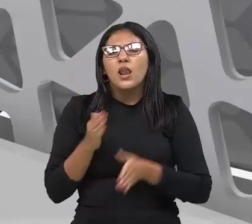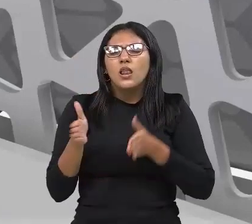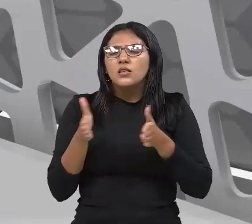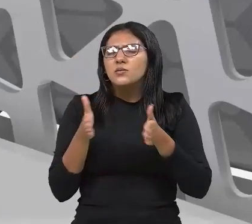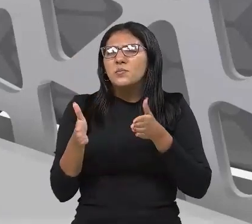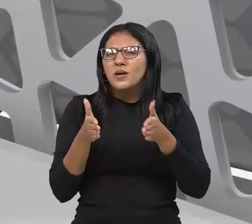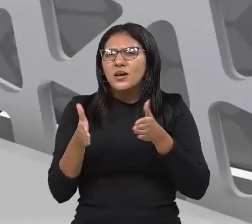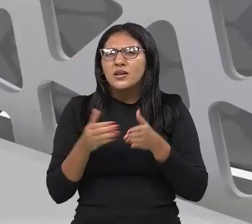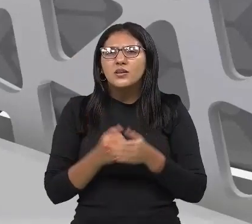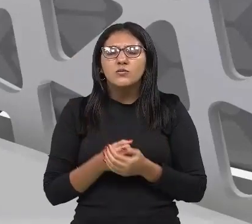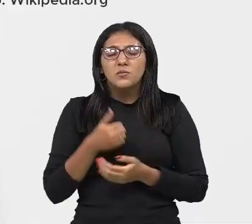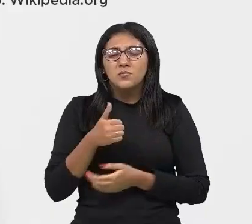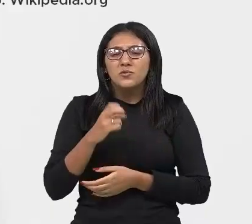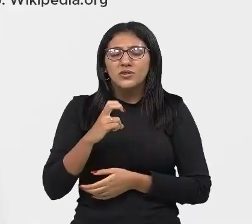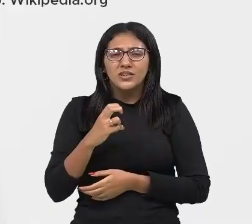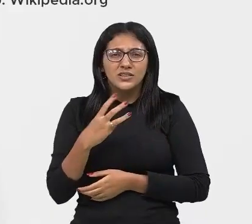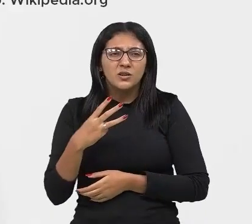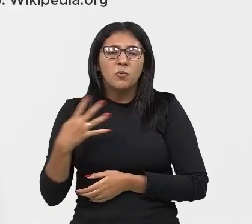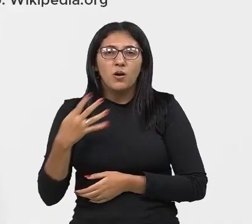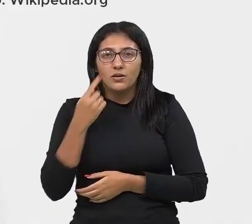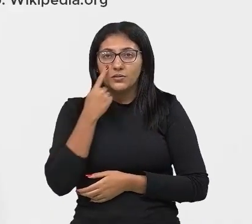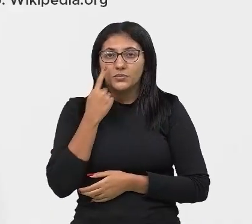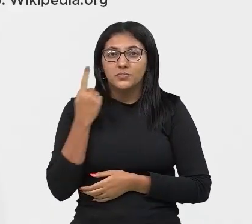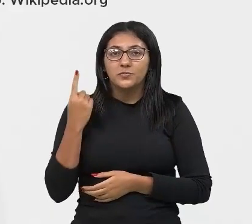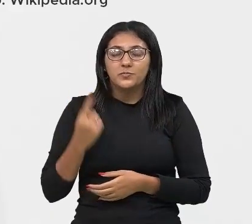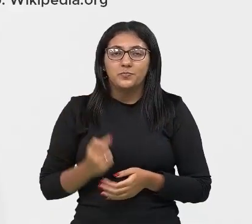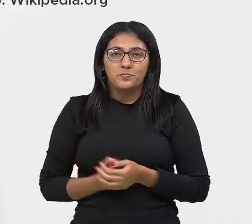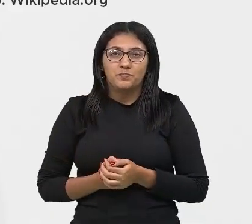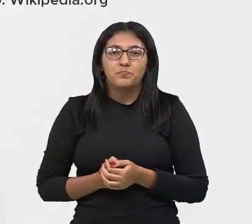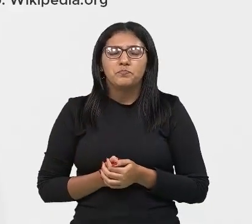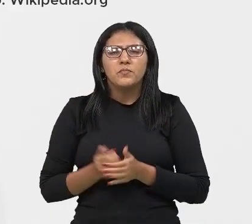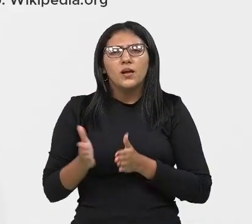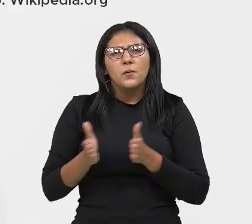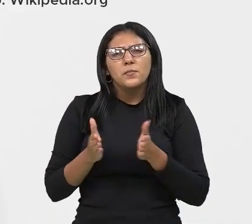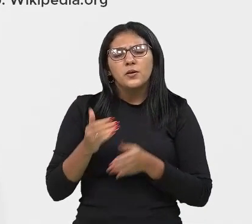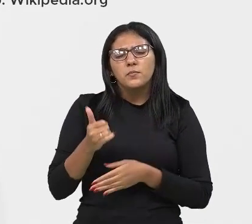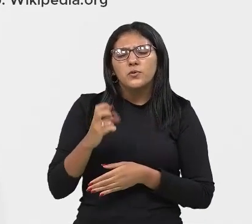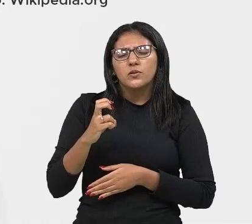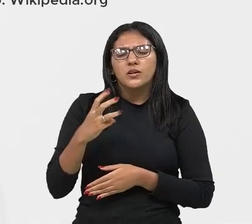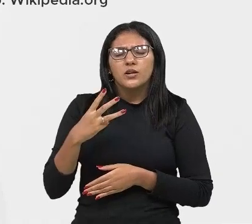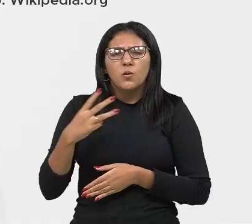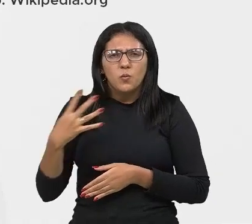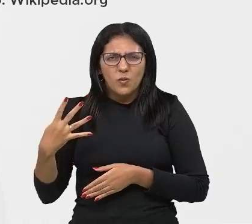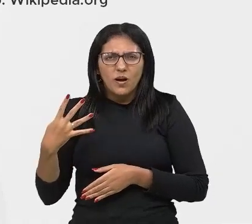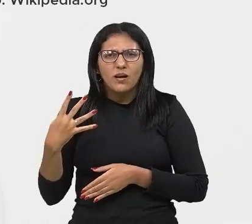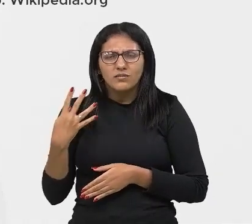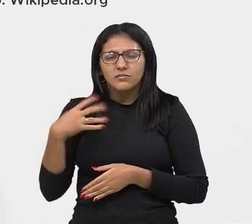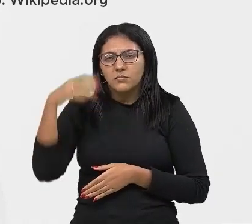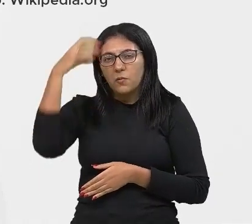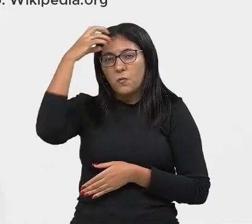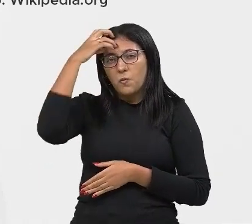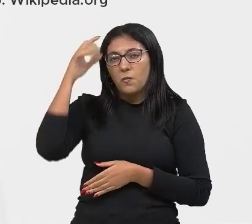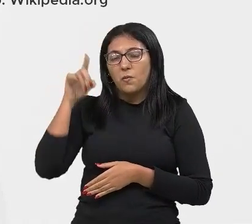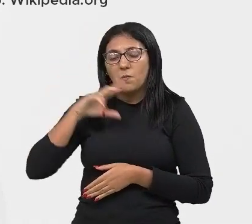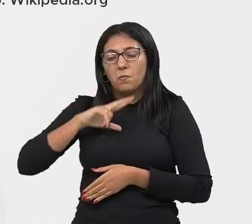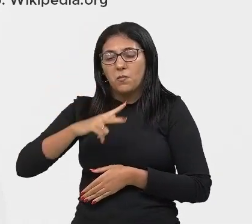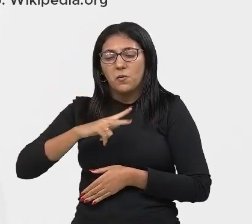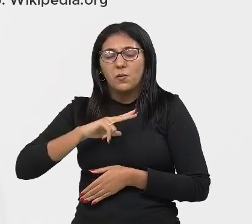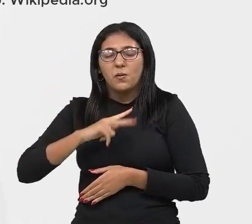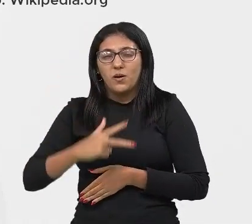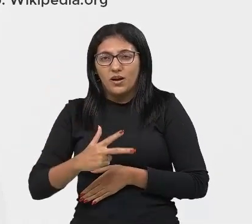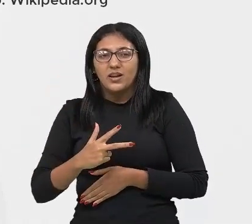período aí de 1534? Olha só, em 1534, gente, a coroa portuguesa, ela